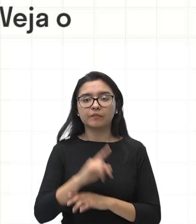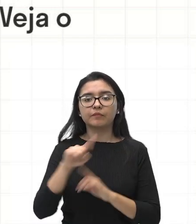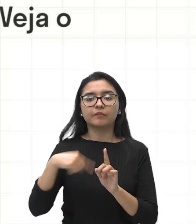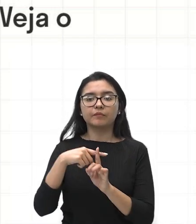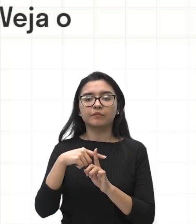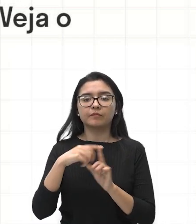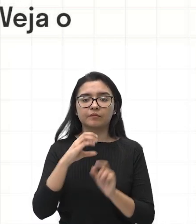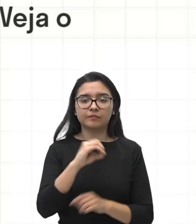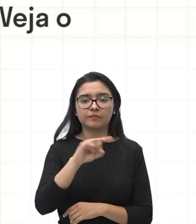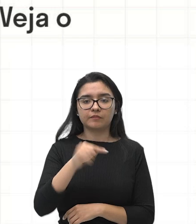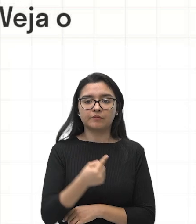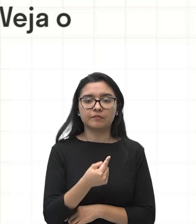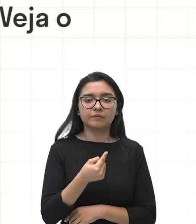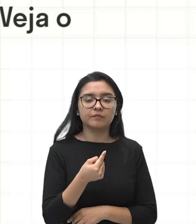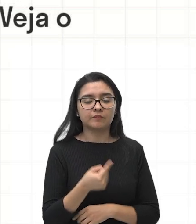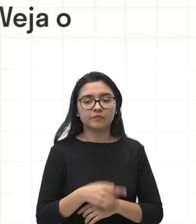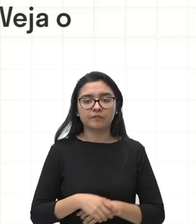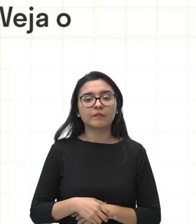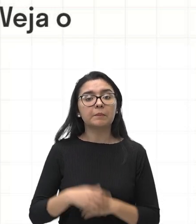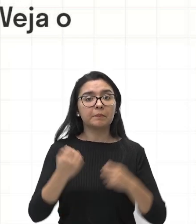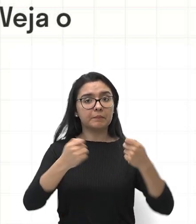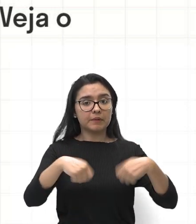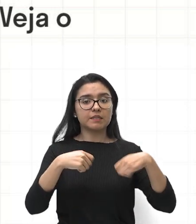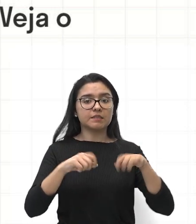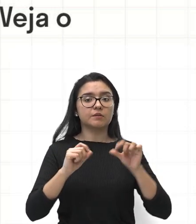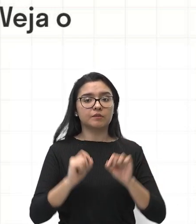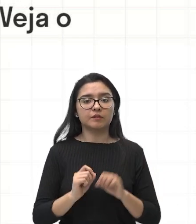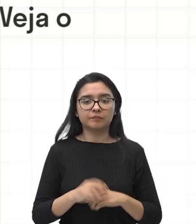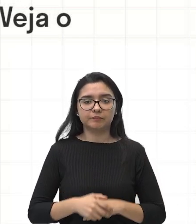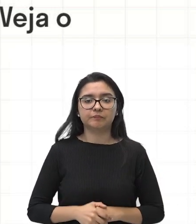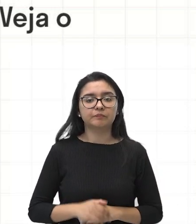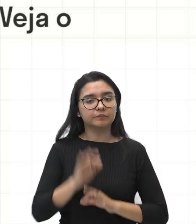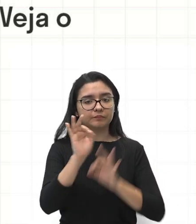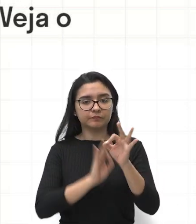0,792. Olha só, vírgula embaixo de vírgula. Coloco aqui o